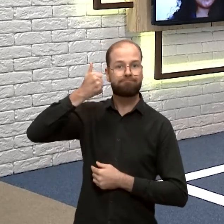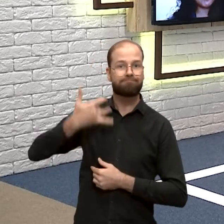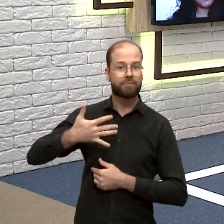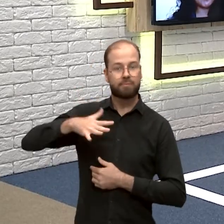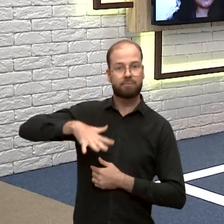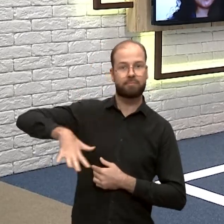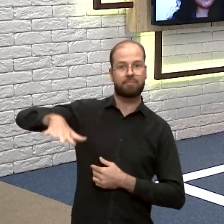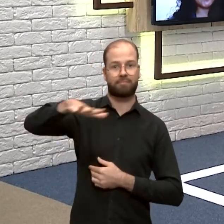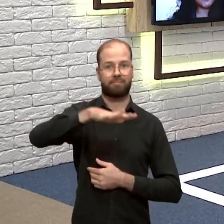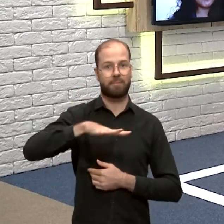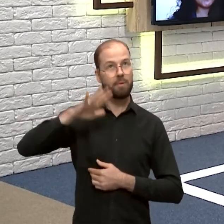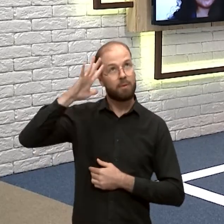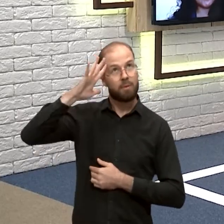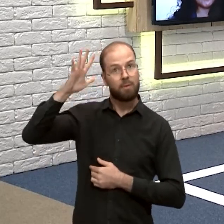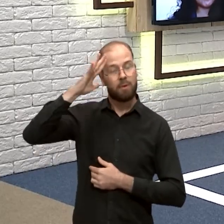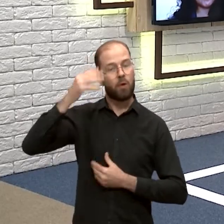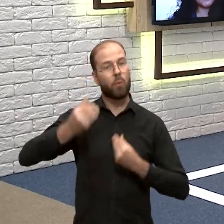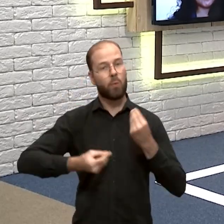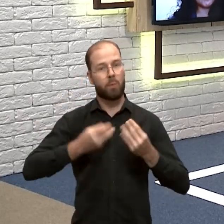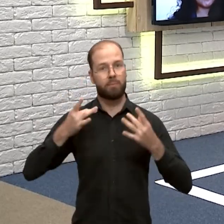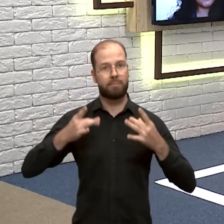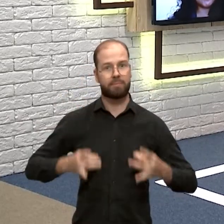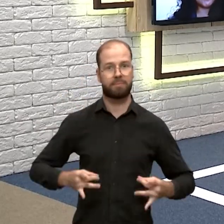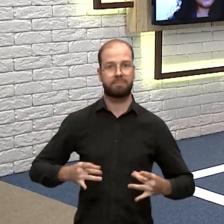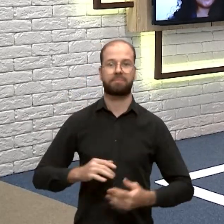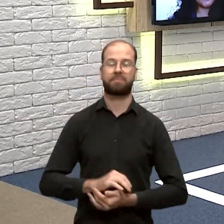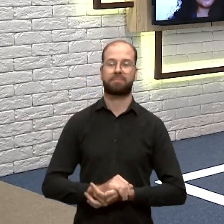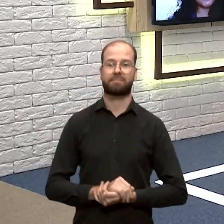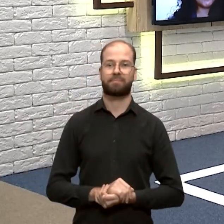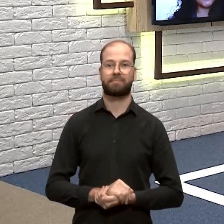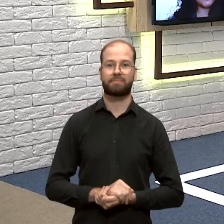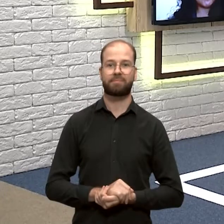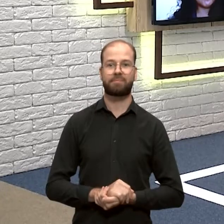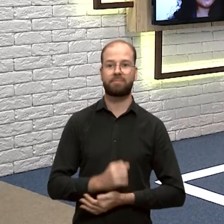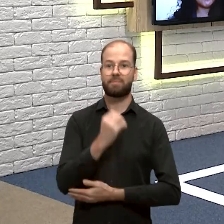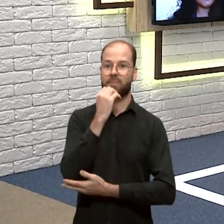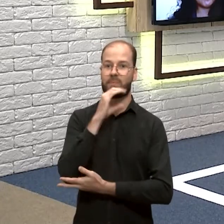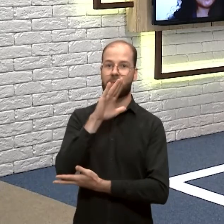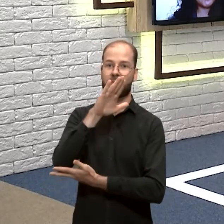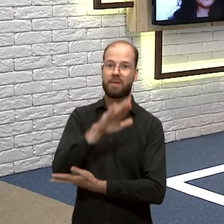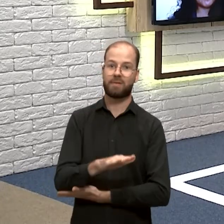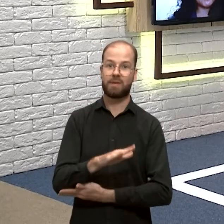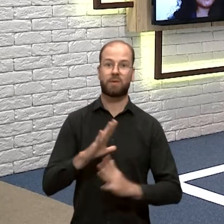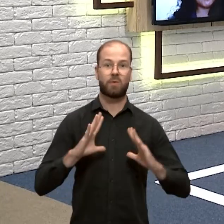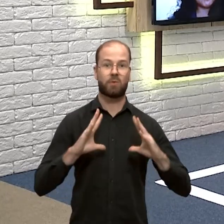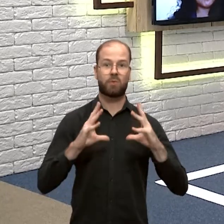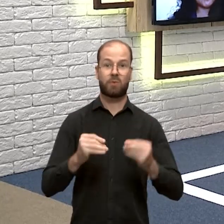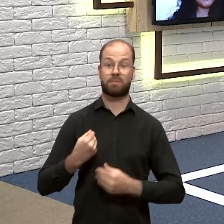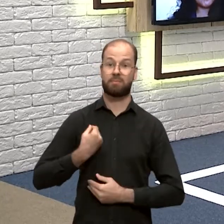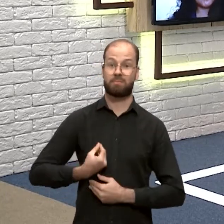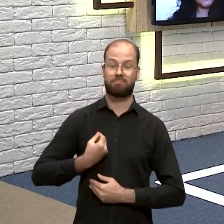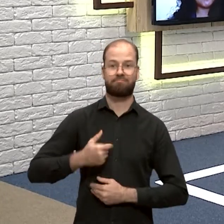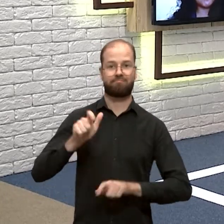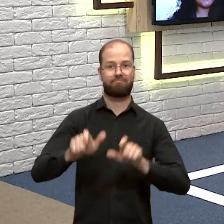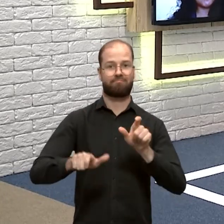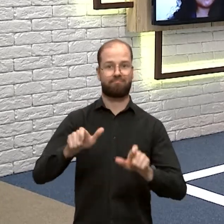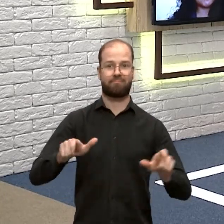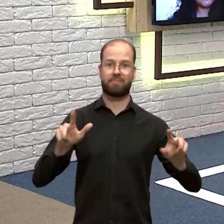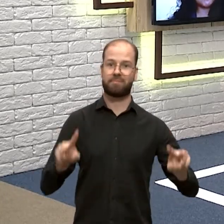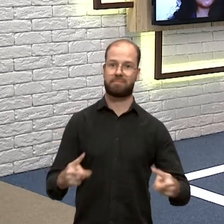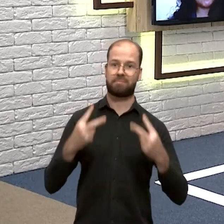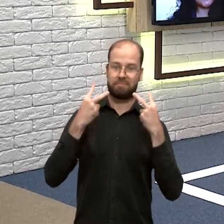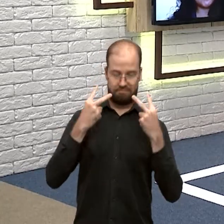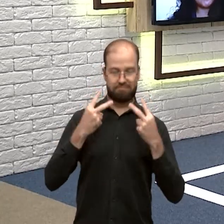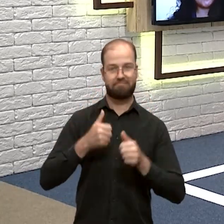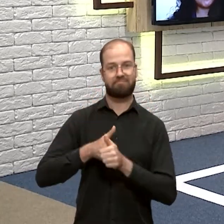descrição física. Bem, muito boa tarde a todas as pessoas aqui presentes, que estão nos